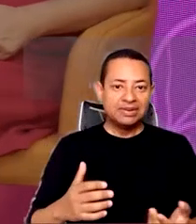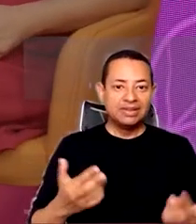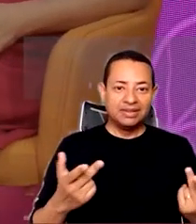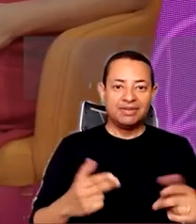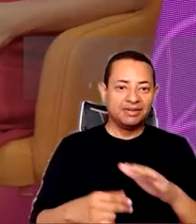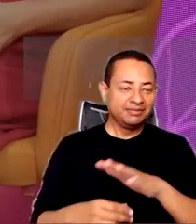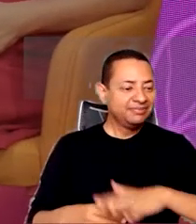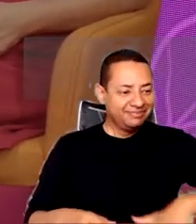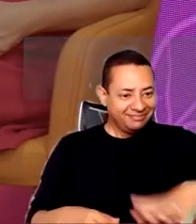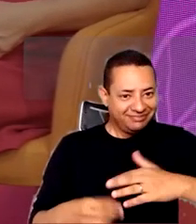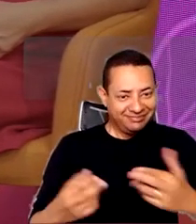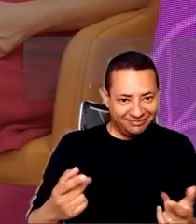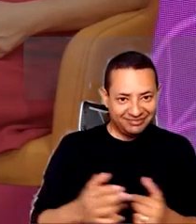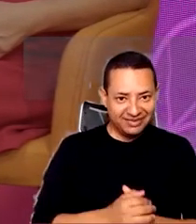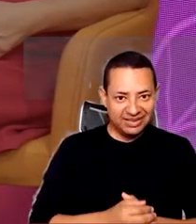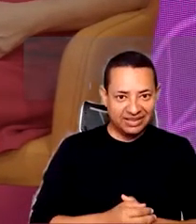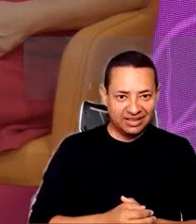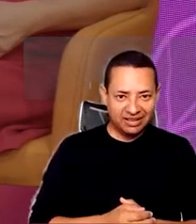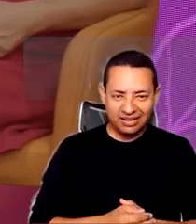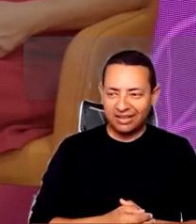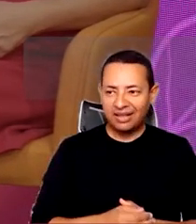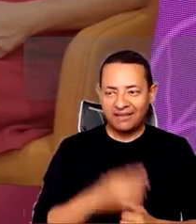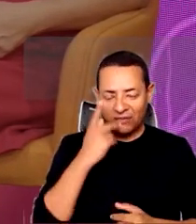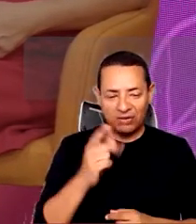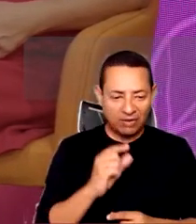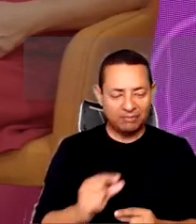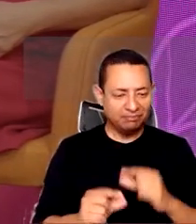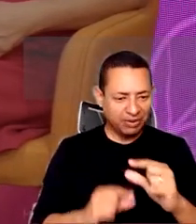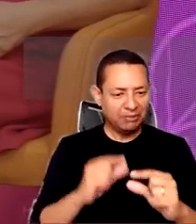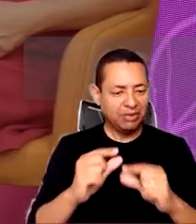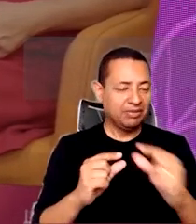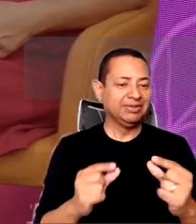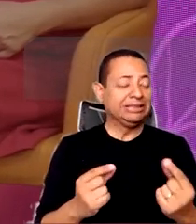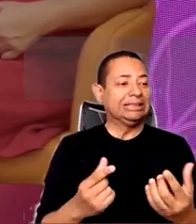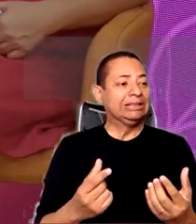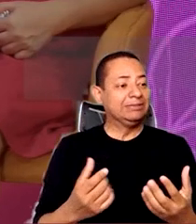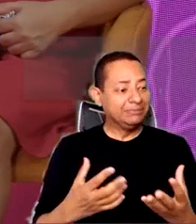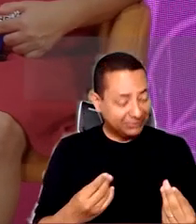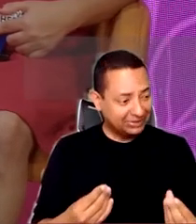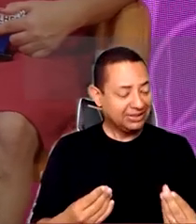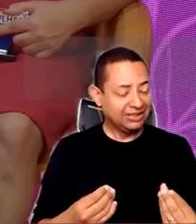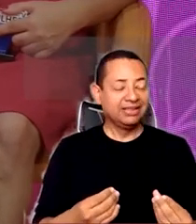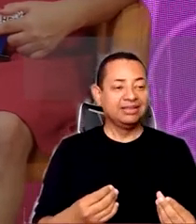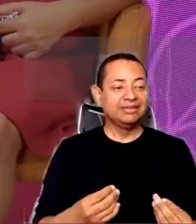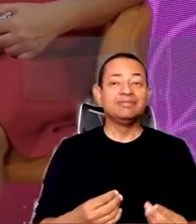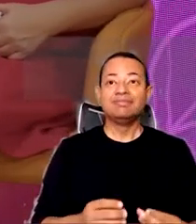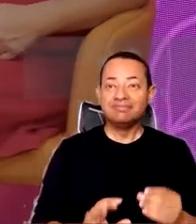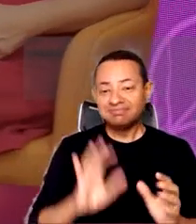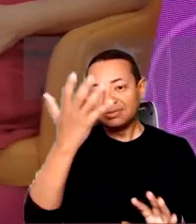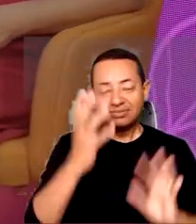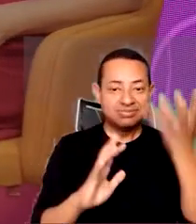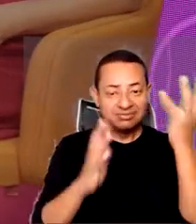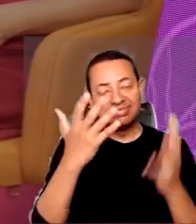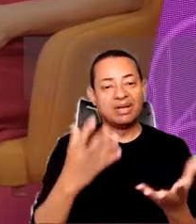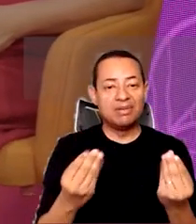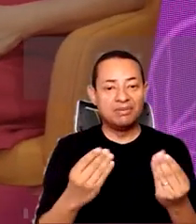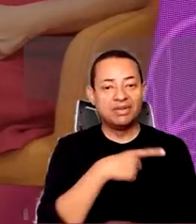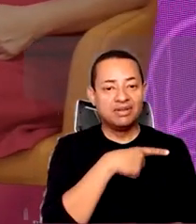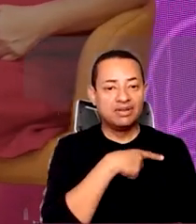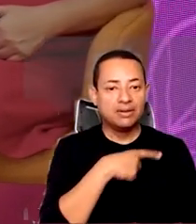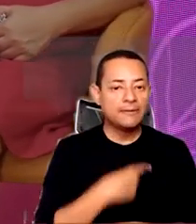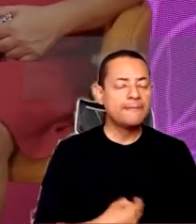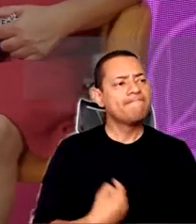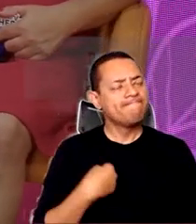gente vai falando aqui nesse momento a gente fala muito pouquinho que é um monte de Turbilhão né que acontece e e